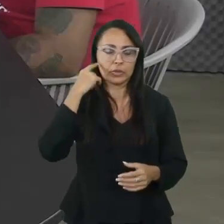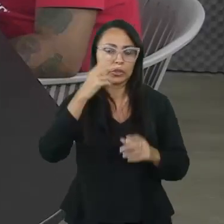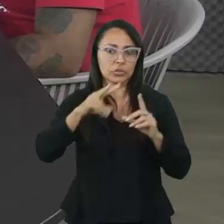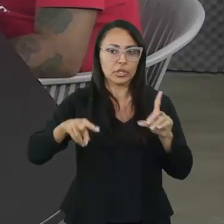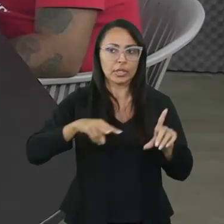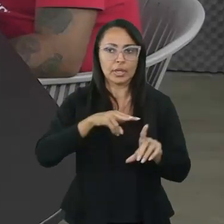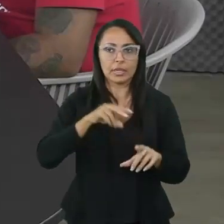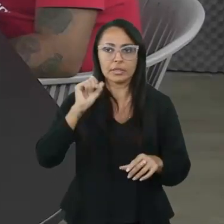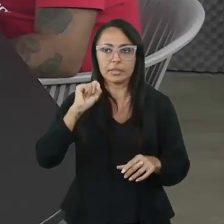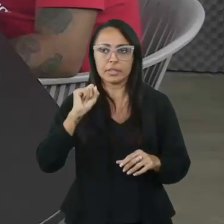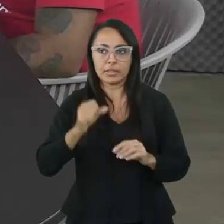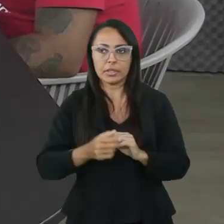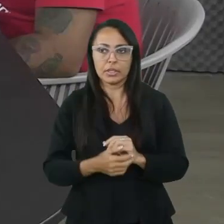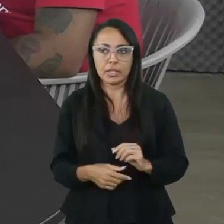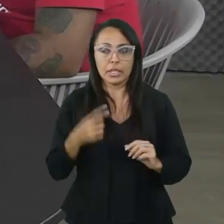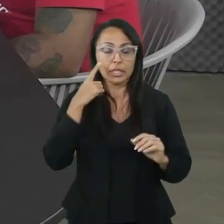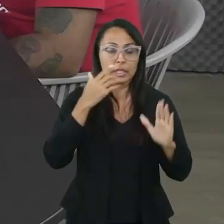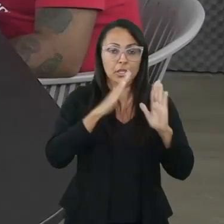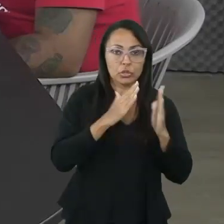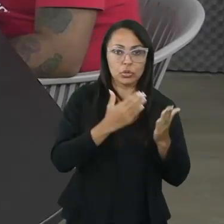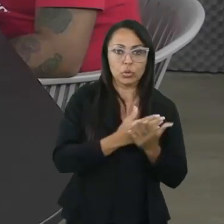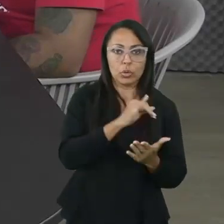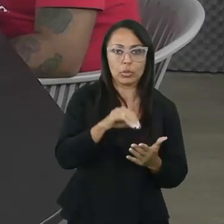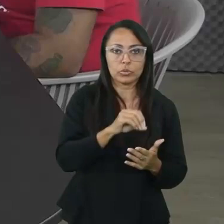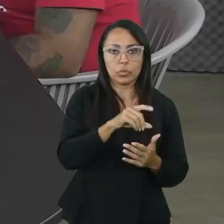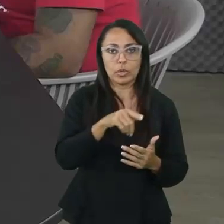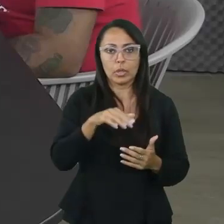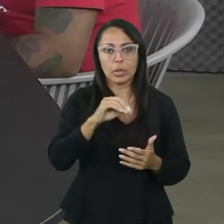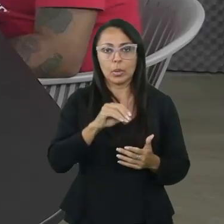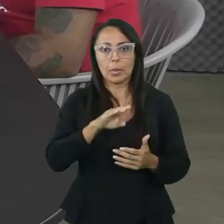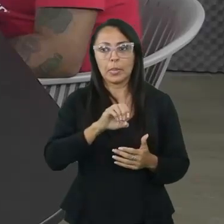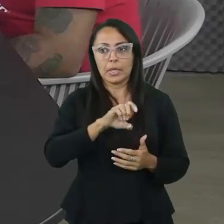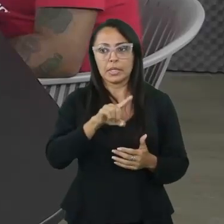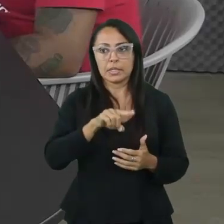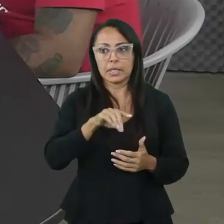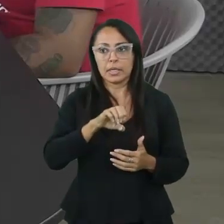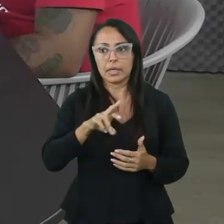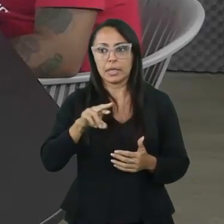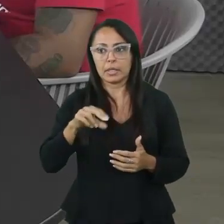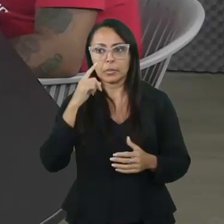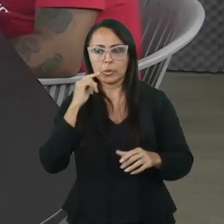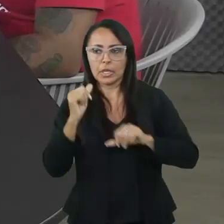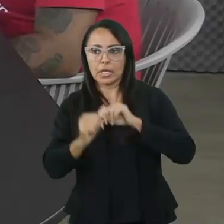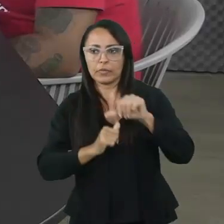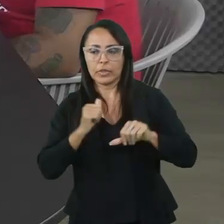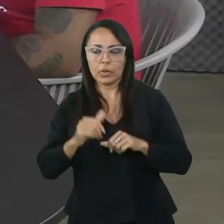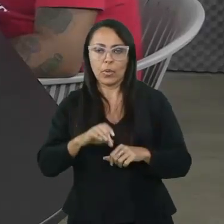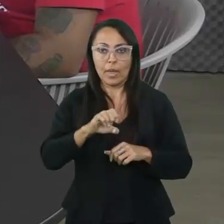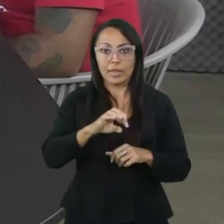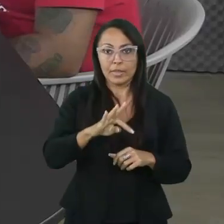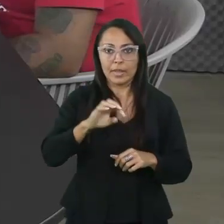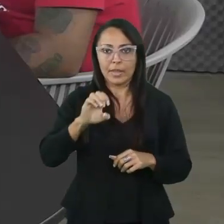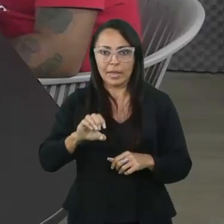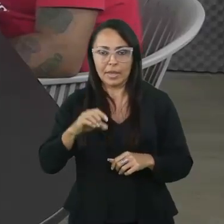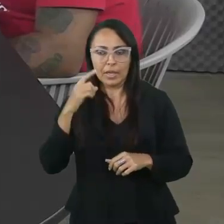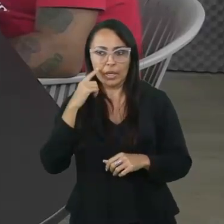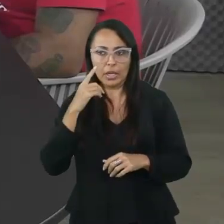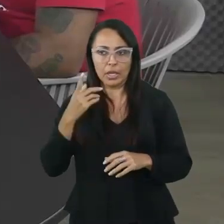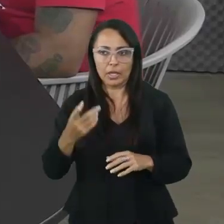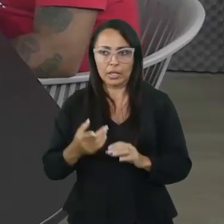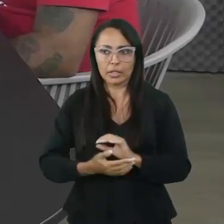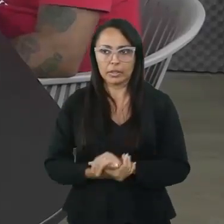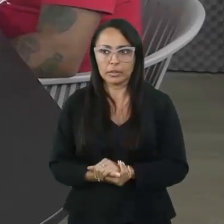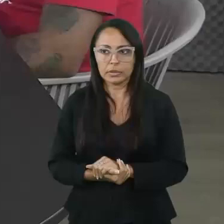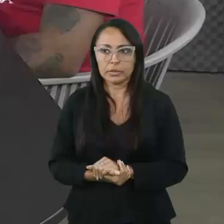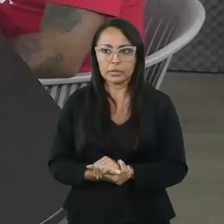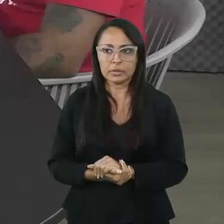seguinte, que a Escola João Bezerra, depois que ela virou escola técnica, tem a ver com a nossa discussão, tá? Não tô voltando no assunto. Não, aqui a gente